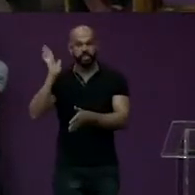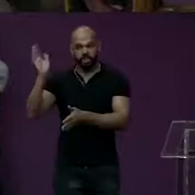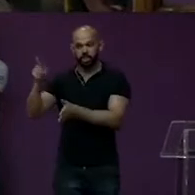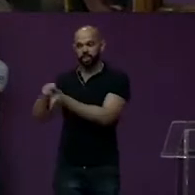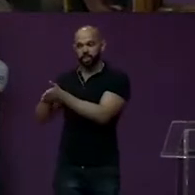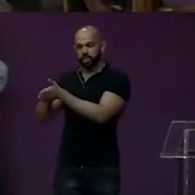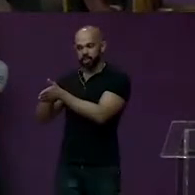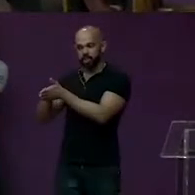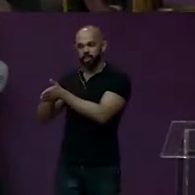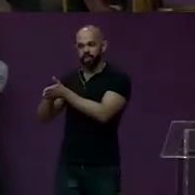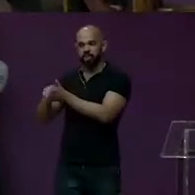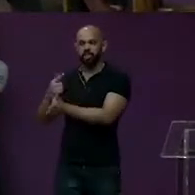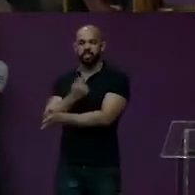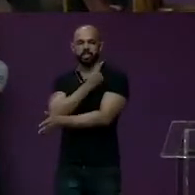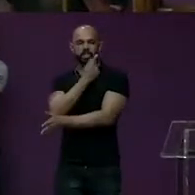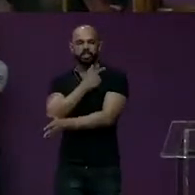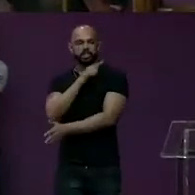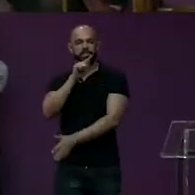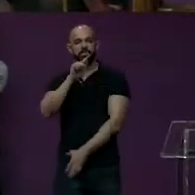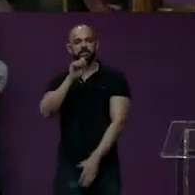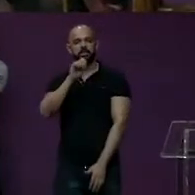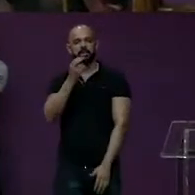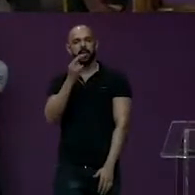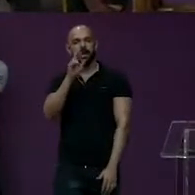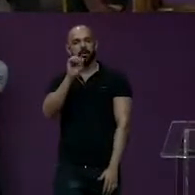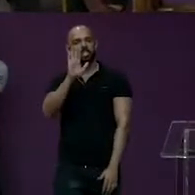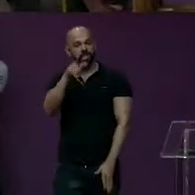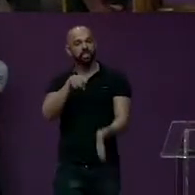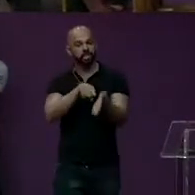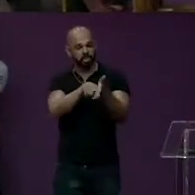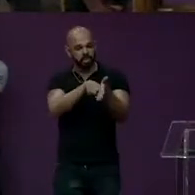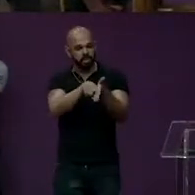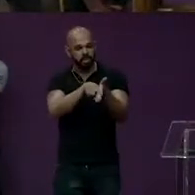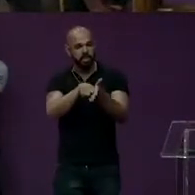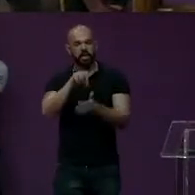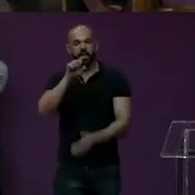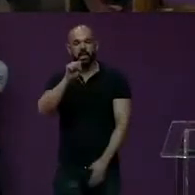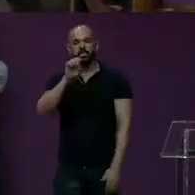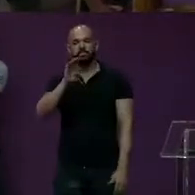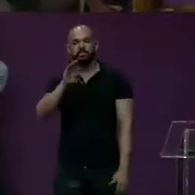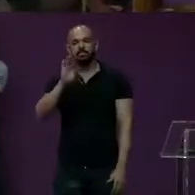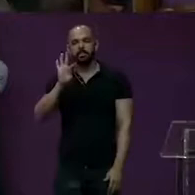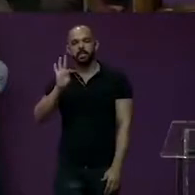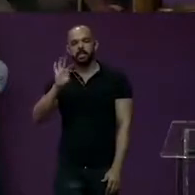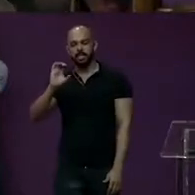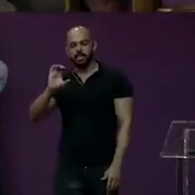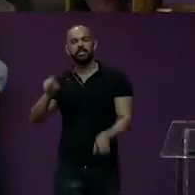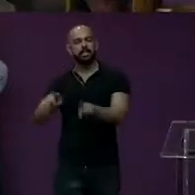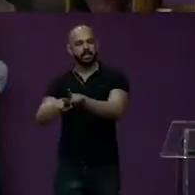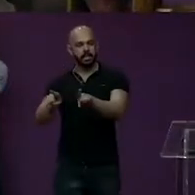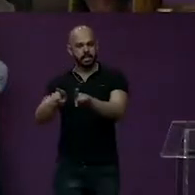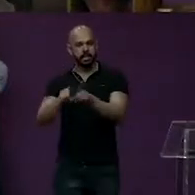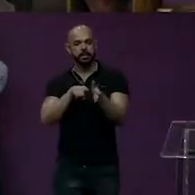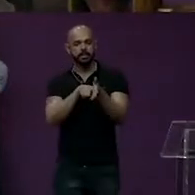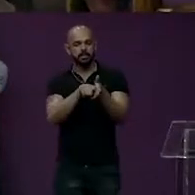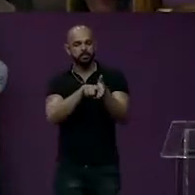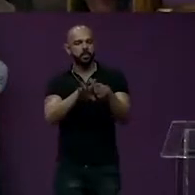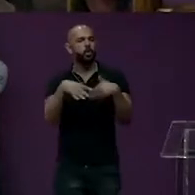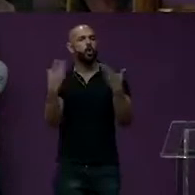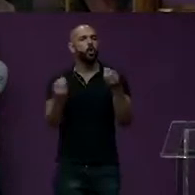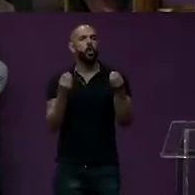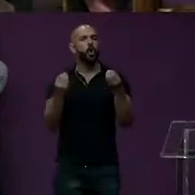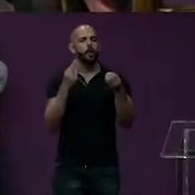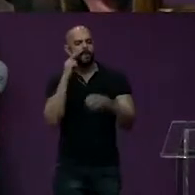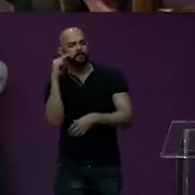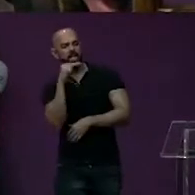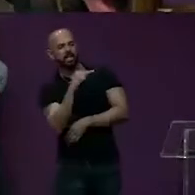feita, né, na gestão do Gadelha, foi feita essa pesquisa. A SBPC também fez uma pesquisa sobre a imagem da